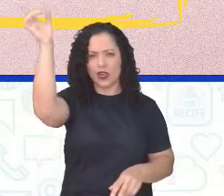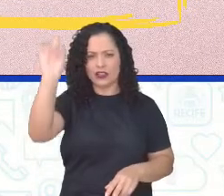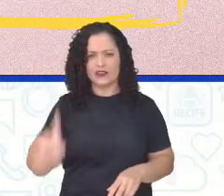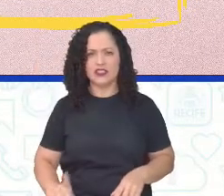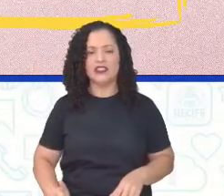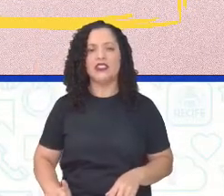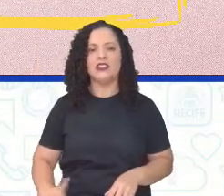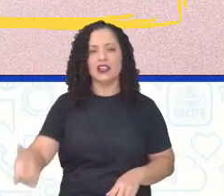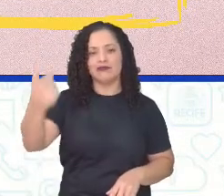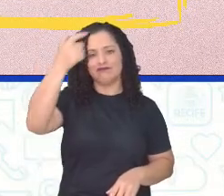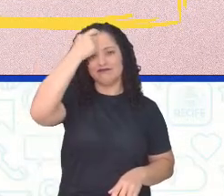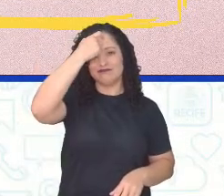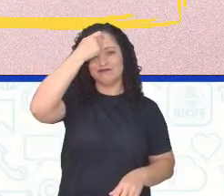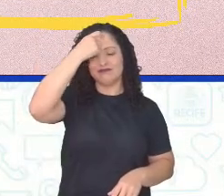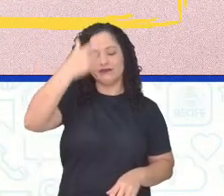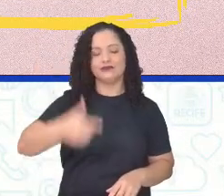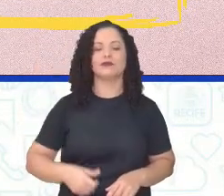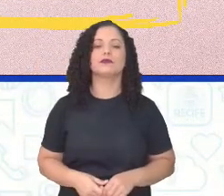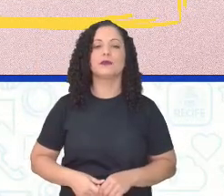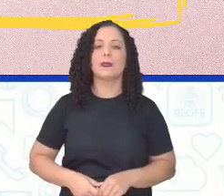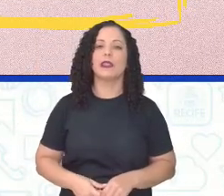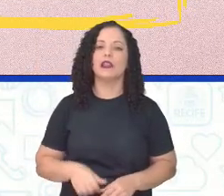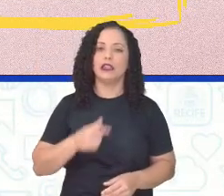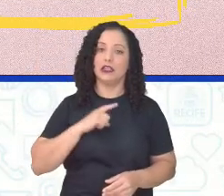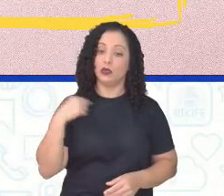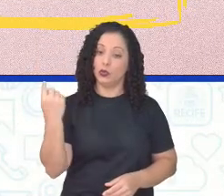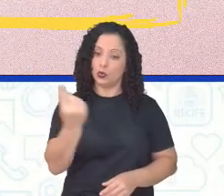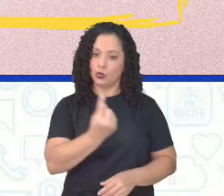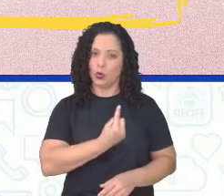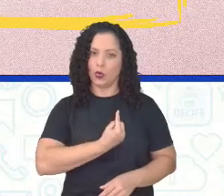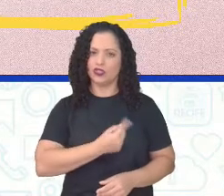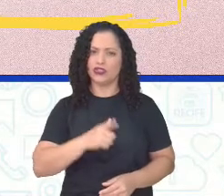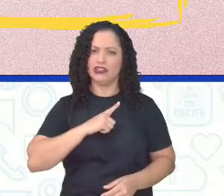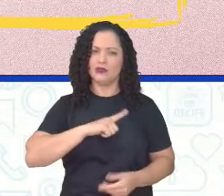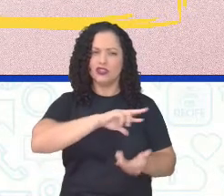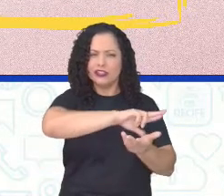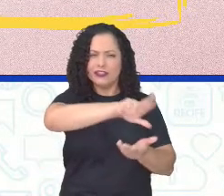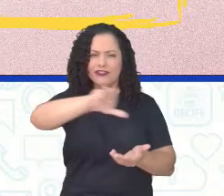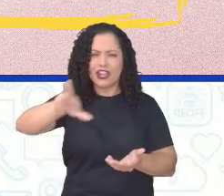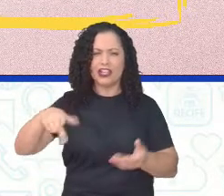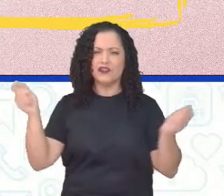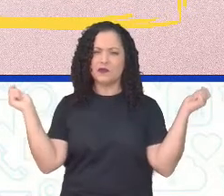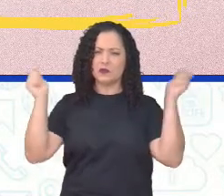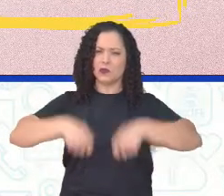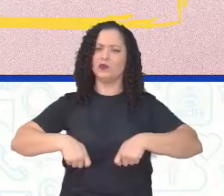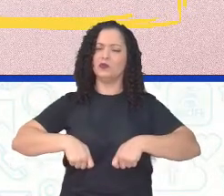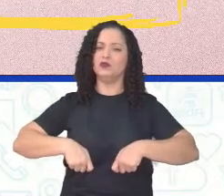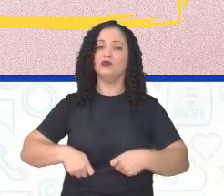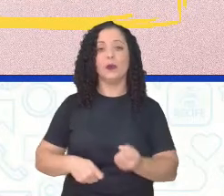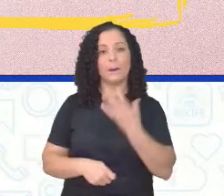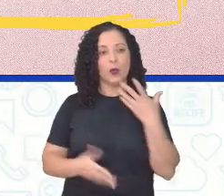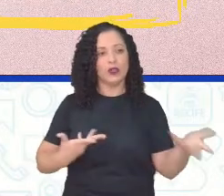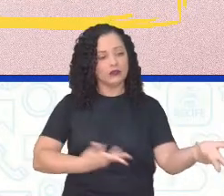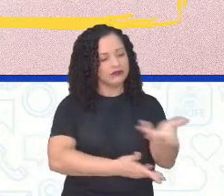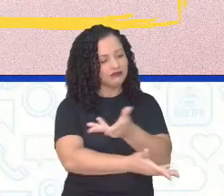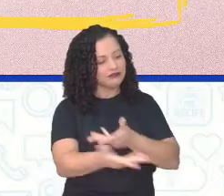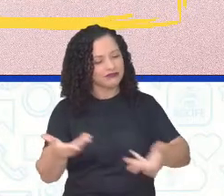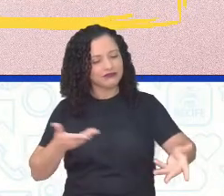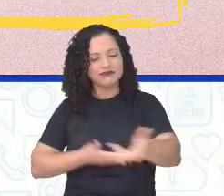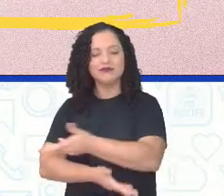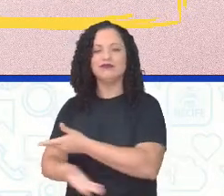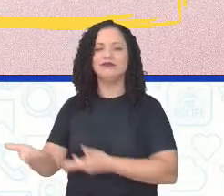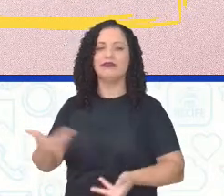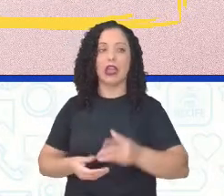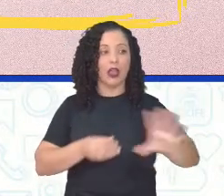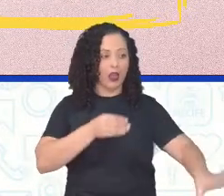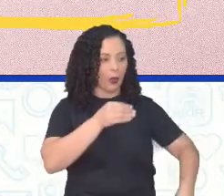que todos nós temos potenciais diferentes e que bom, não é, que a gente pode somar com o outro. A gente faz uma parte,